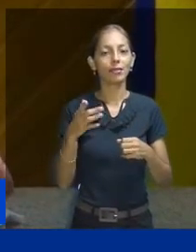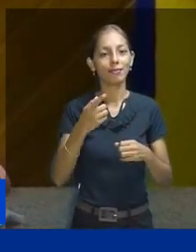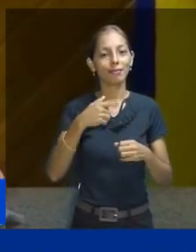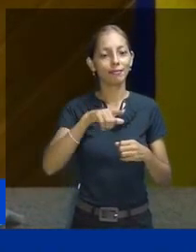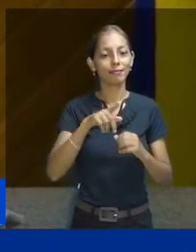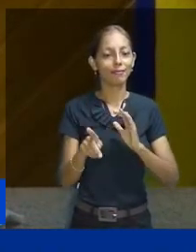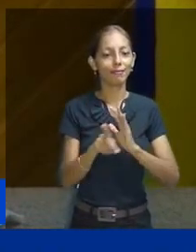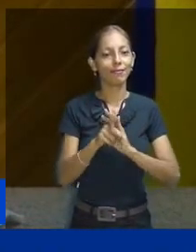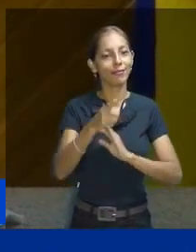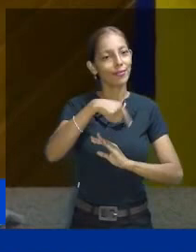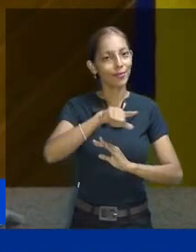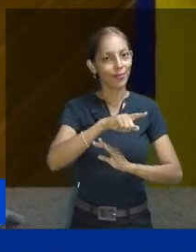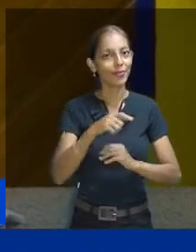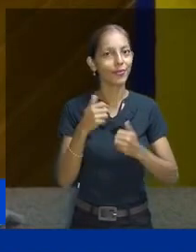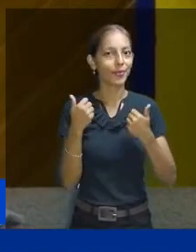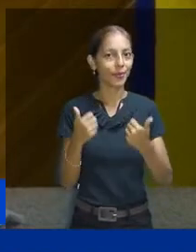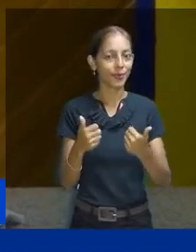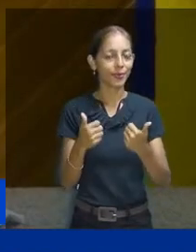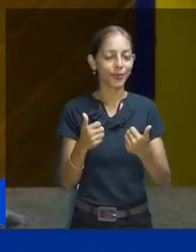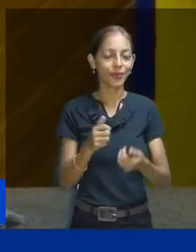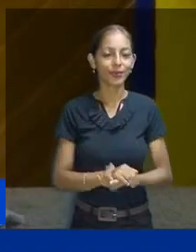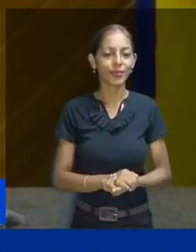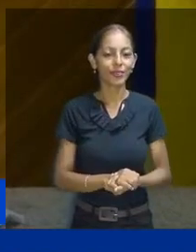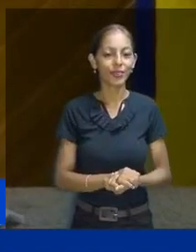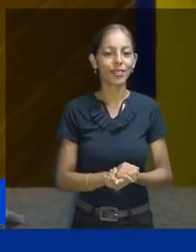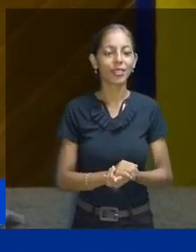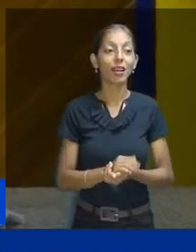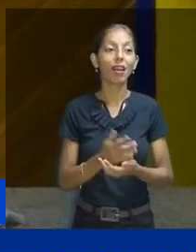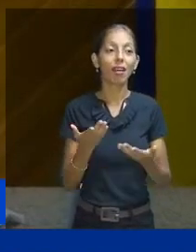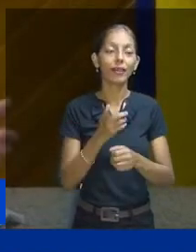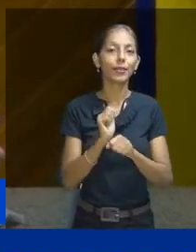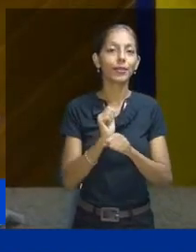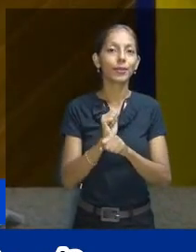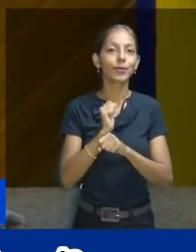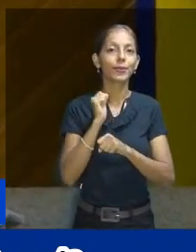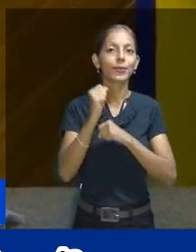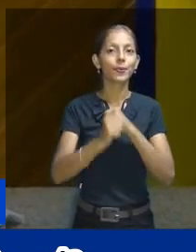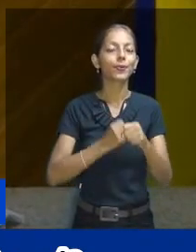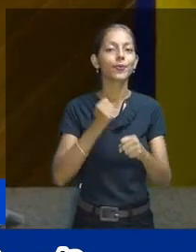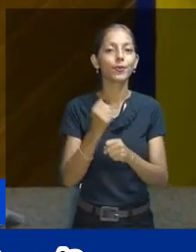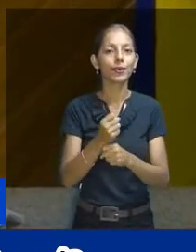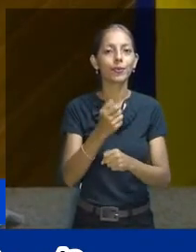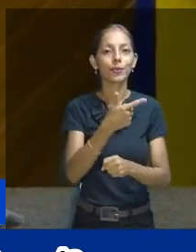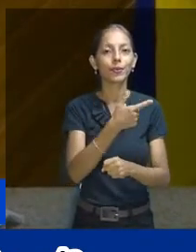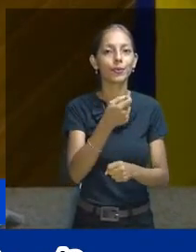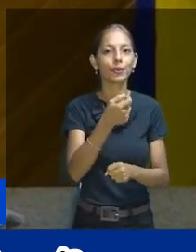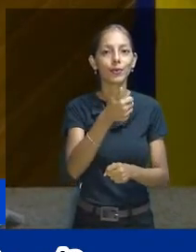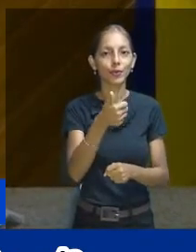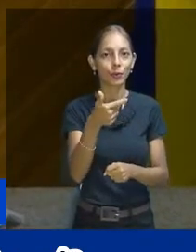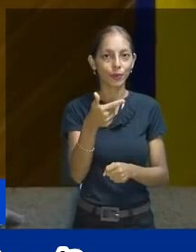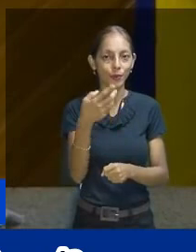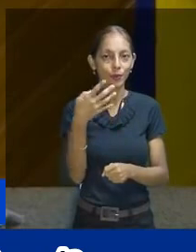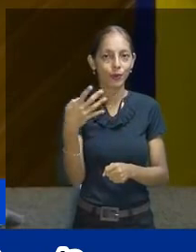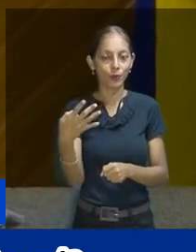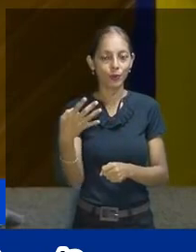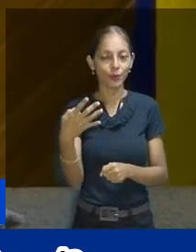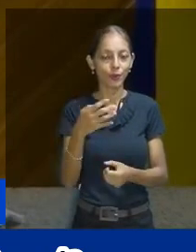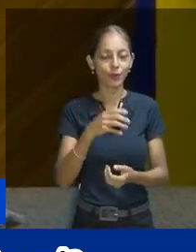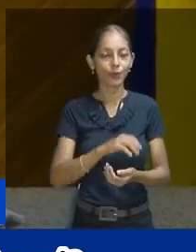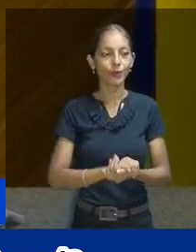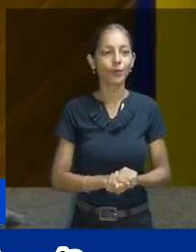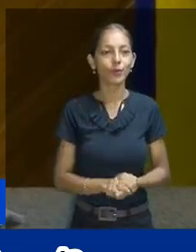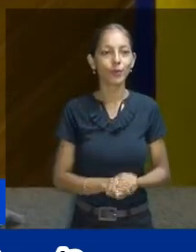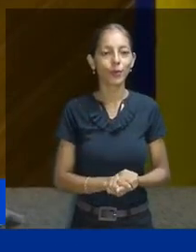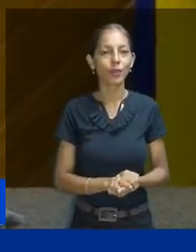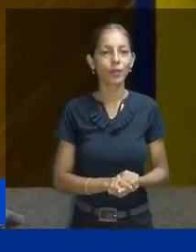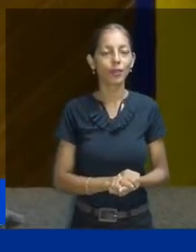disso. Compromissado com as nossas metas do ano que vem, levou processo, foram 7 processos, em vista ontem e já devolve